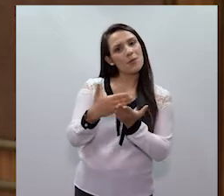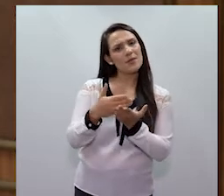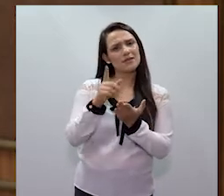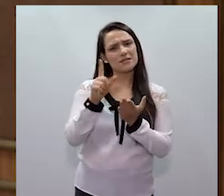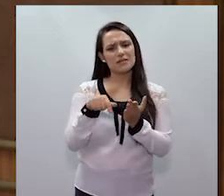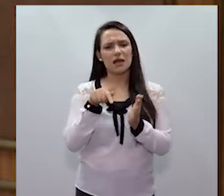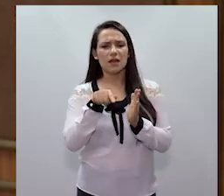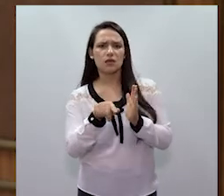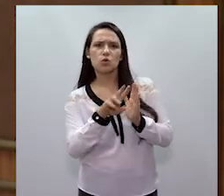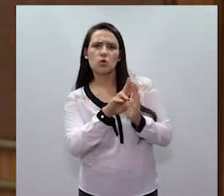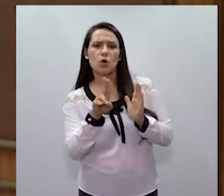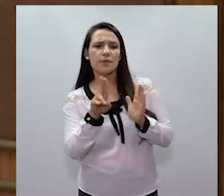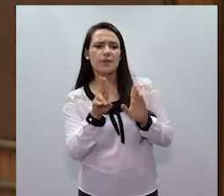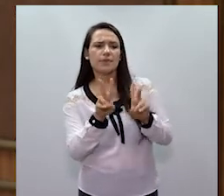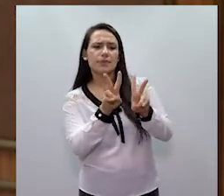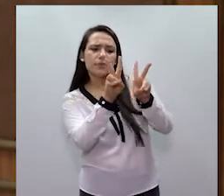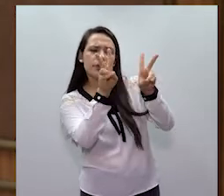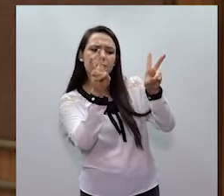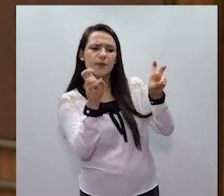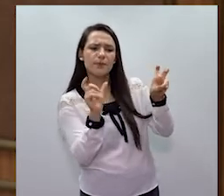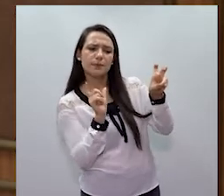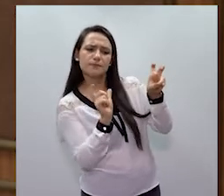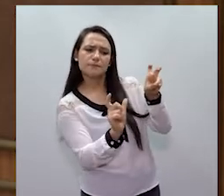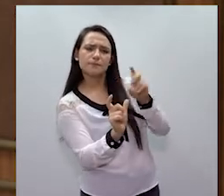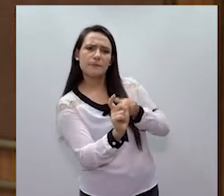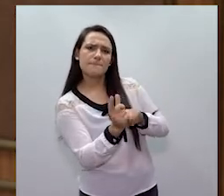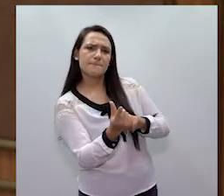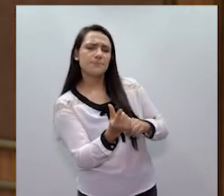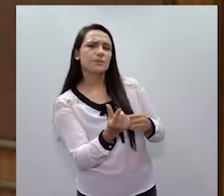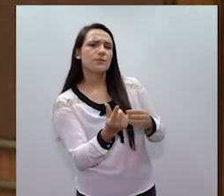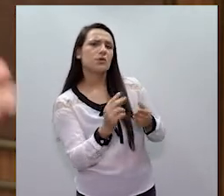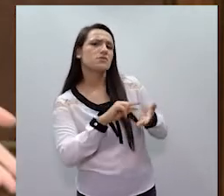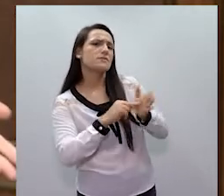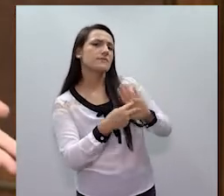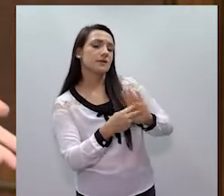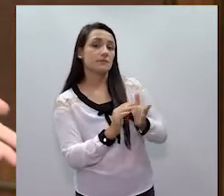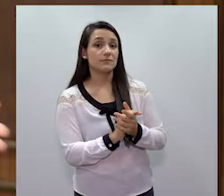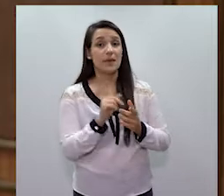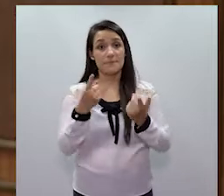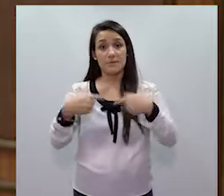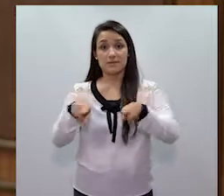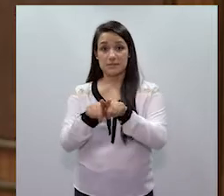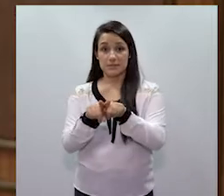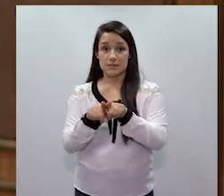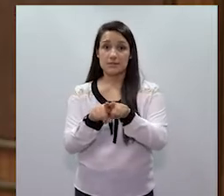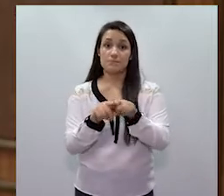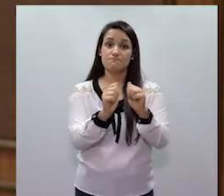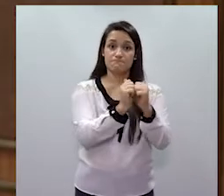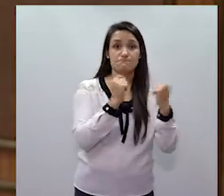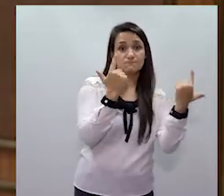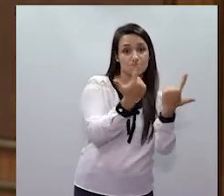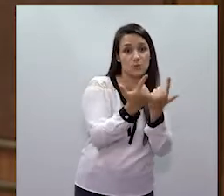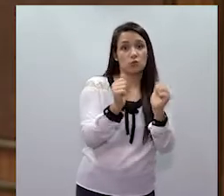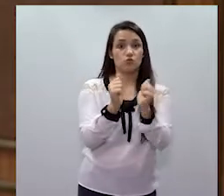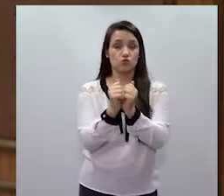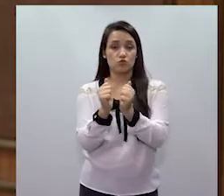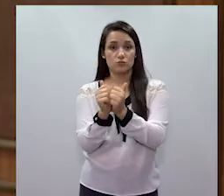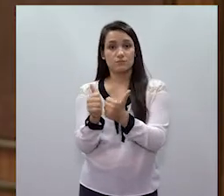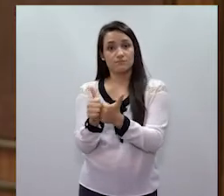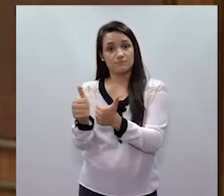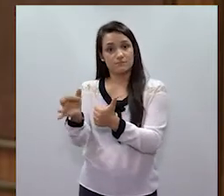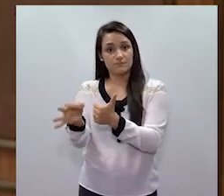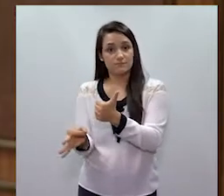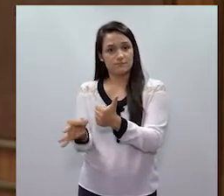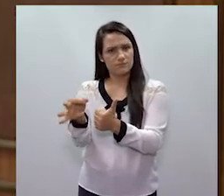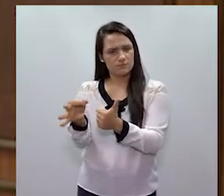Começa agora o programa Mérito da Questão, uma parceria da Assembleia Legislativa e do Tribunal de Justiça para que